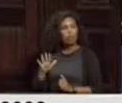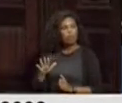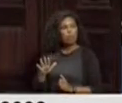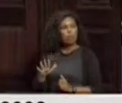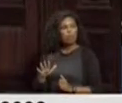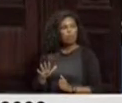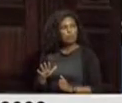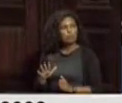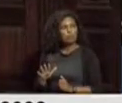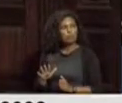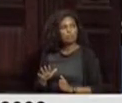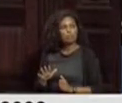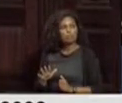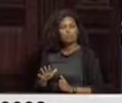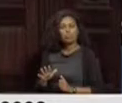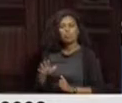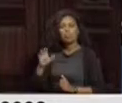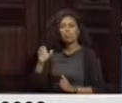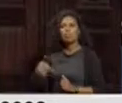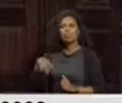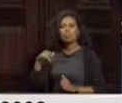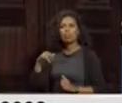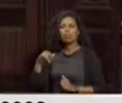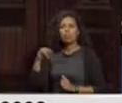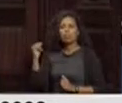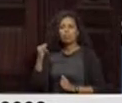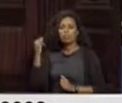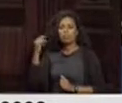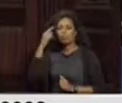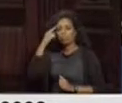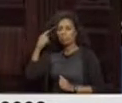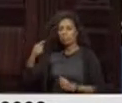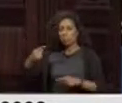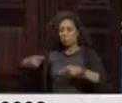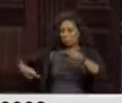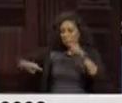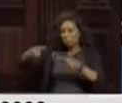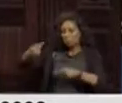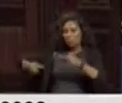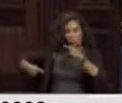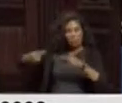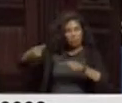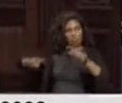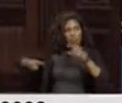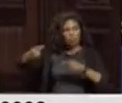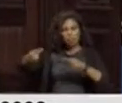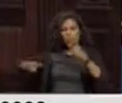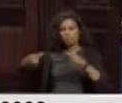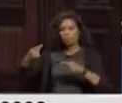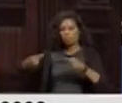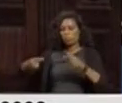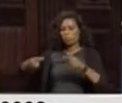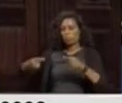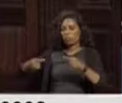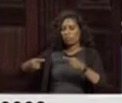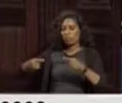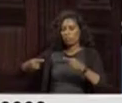que essa discussão, que é salutar, não se emboque nessas duas